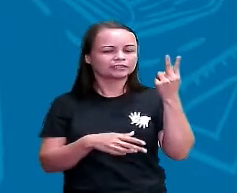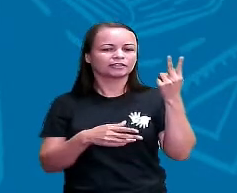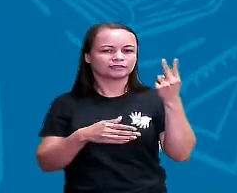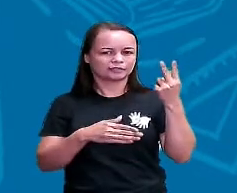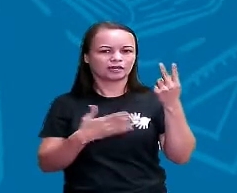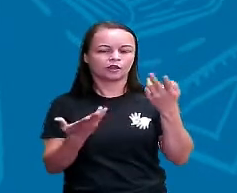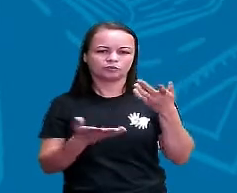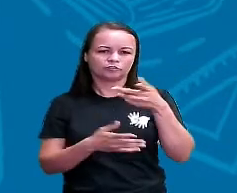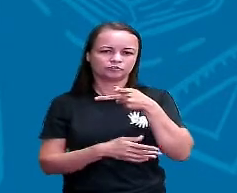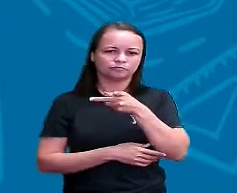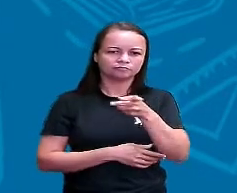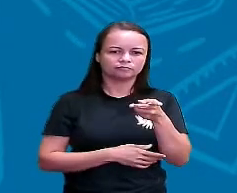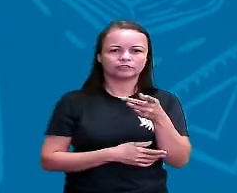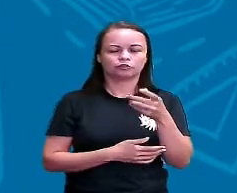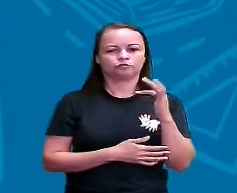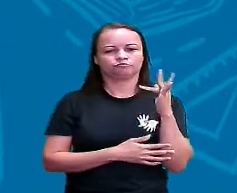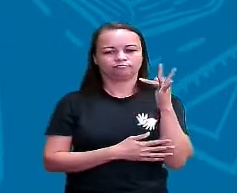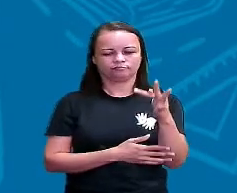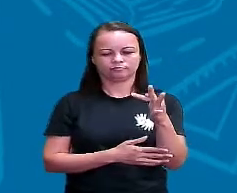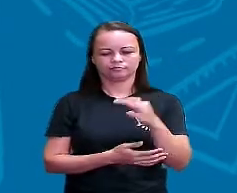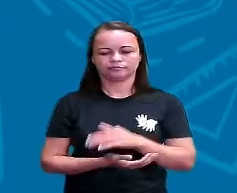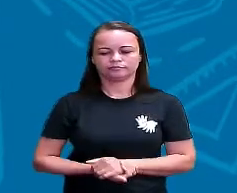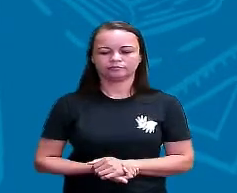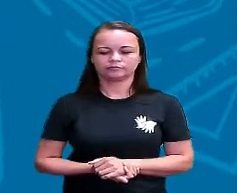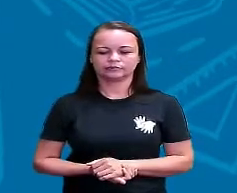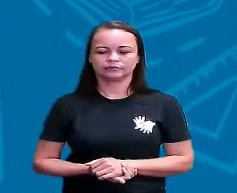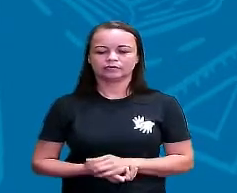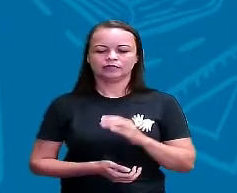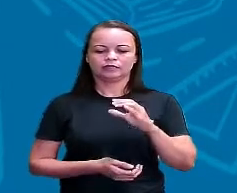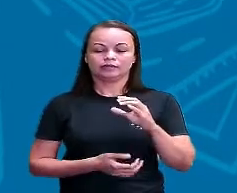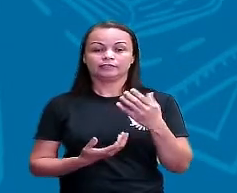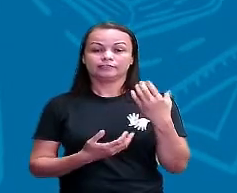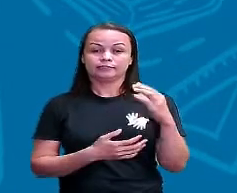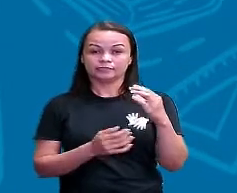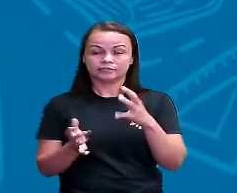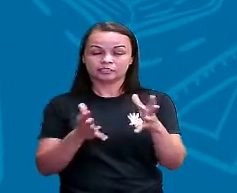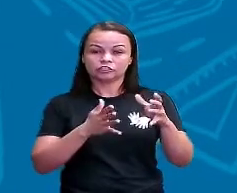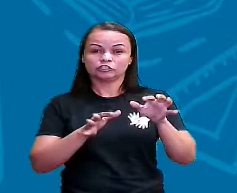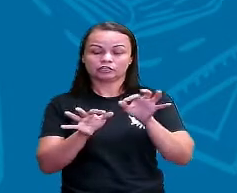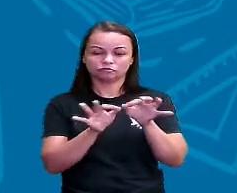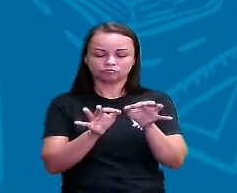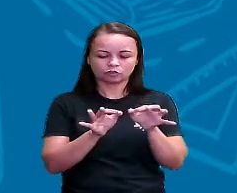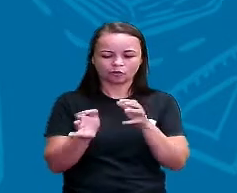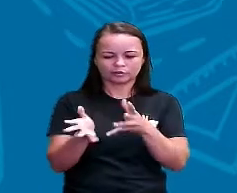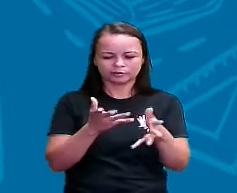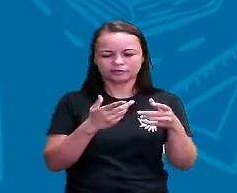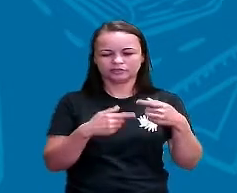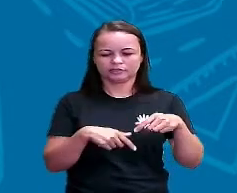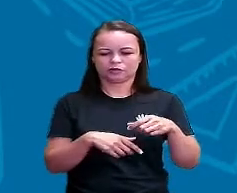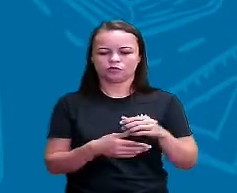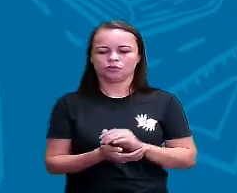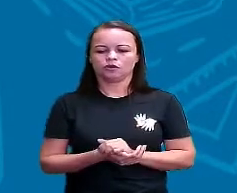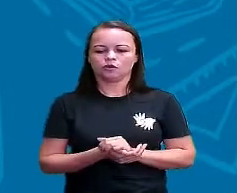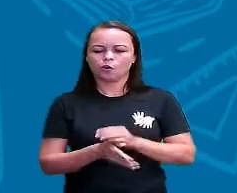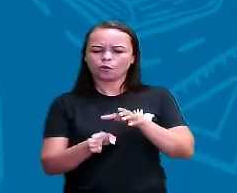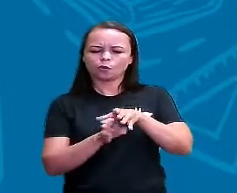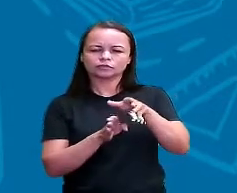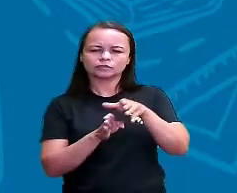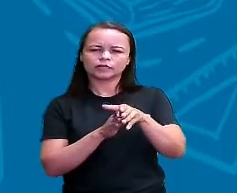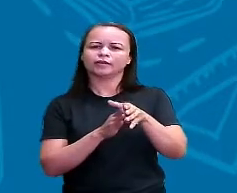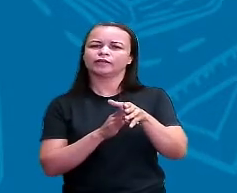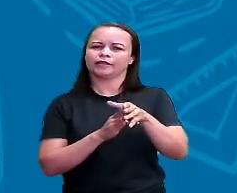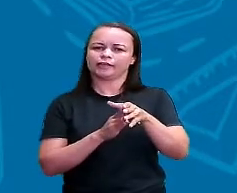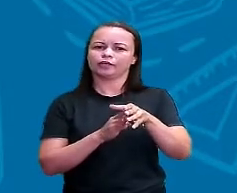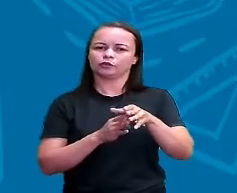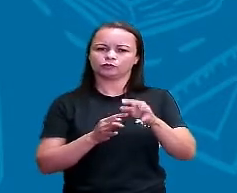profissões do futuro. Cientista de dados, conselheiro de tecnologia na área de saúde. Pois é, como